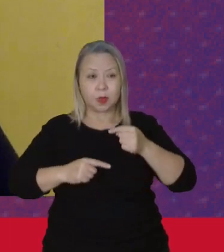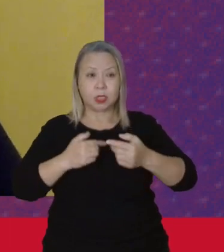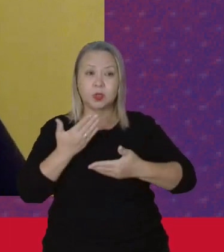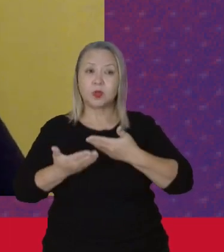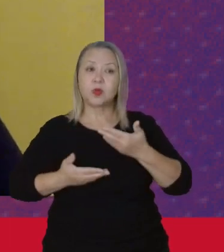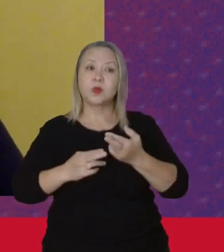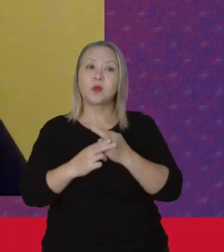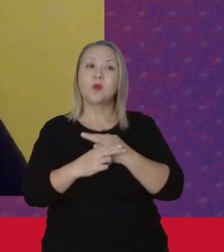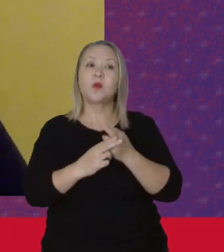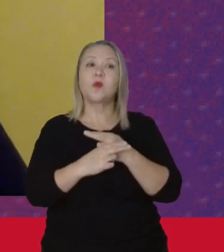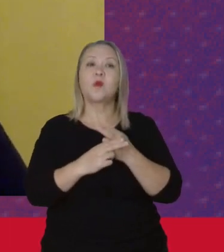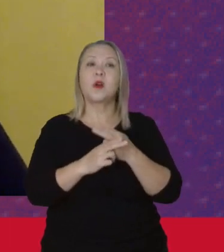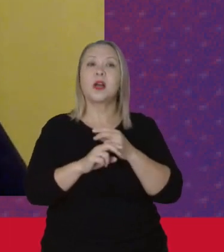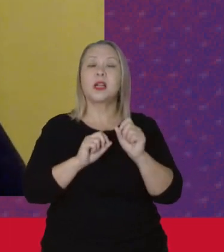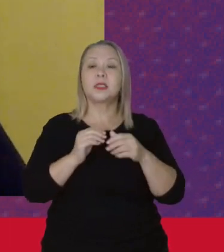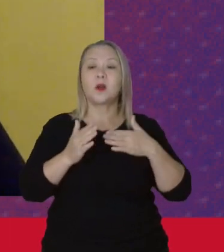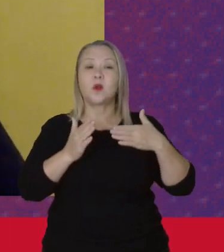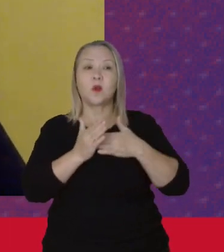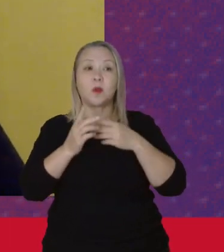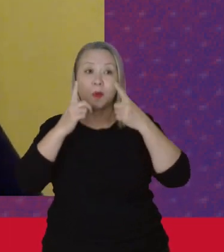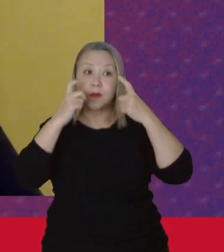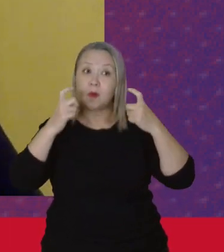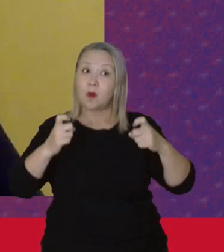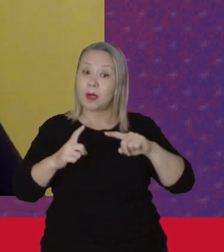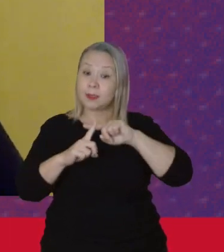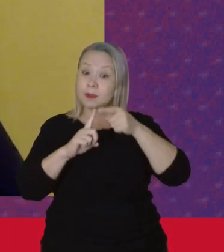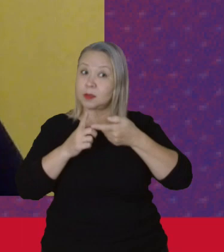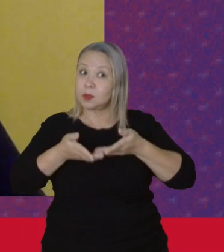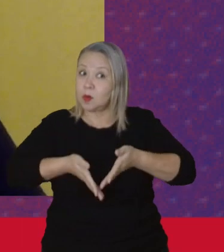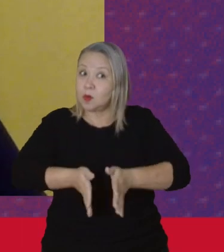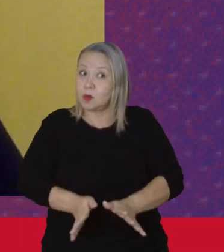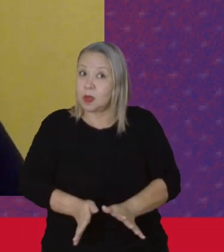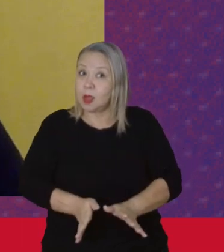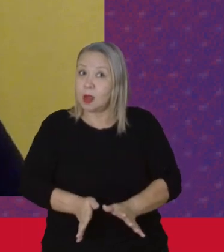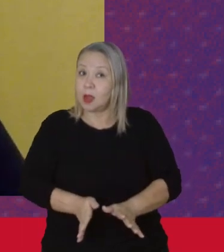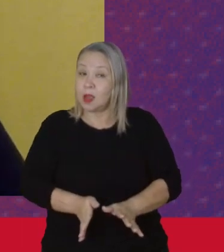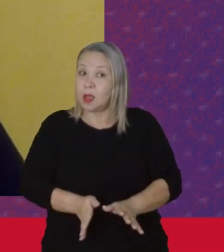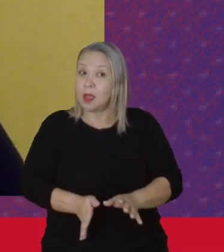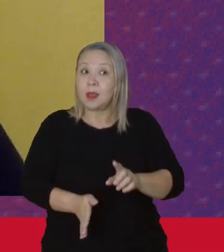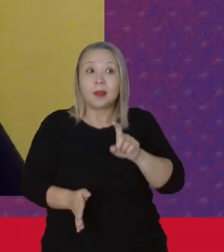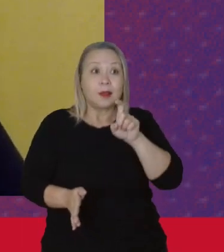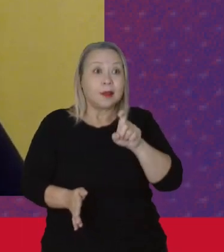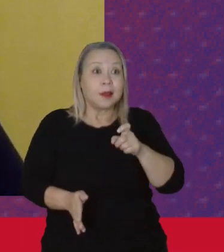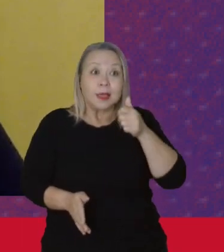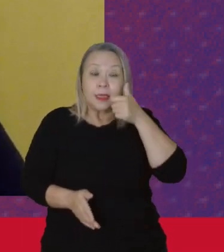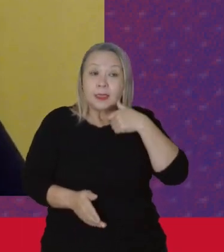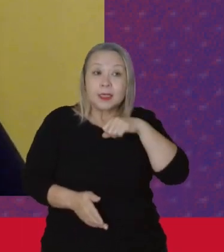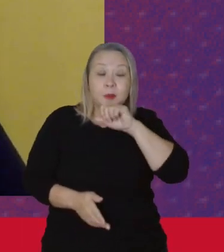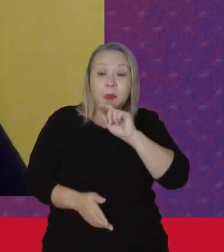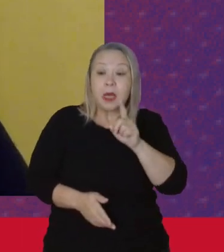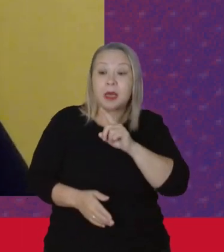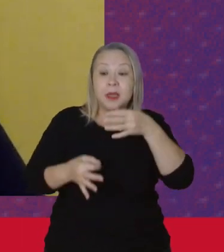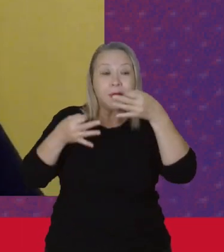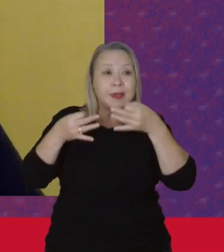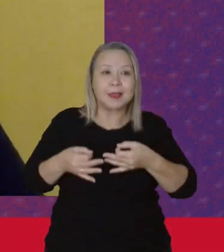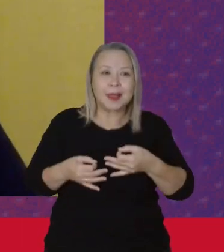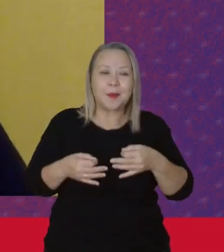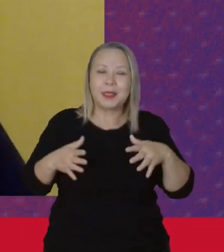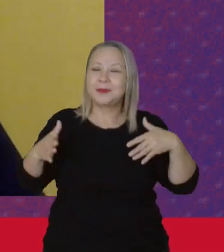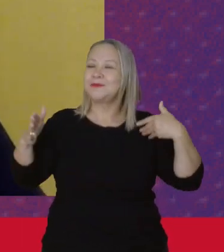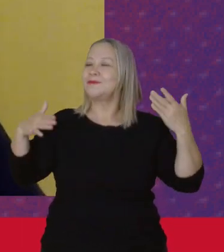a coibir a violência obstétrica. Então, assim, ser mãe não é exatamente um passeio,